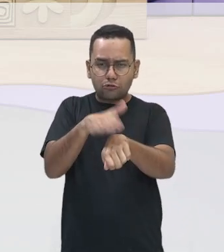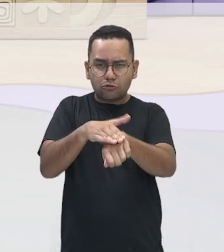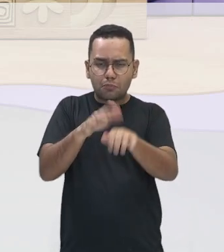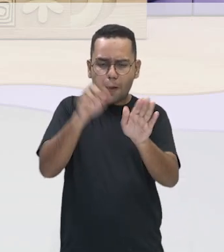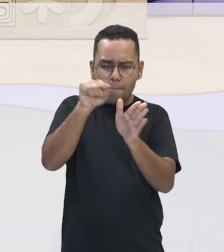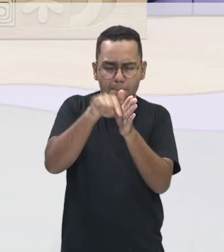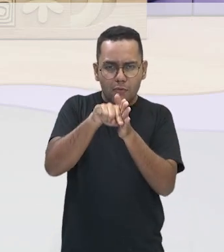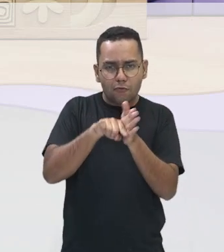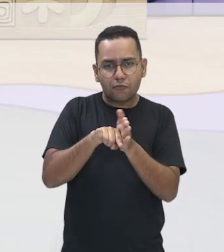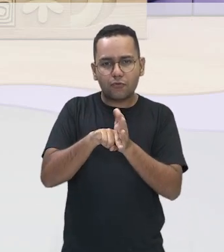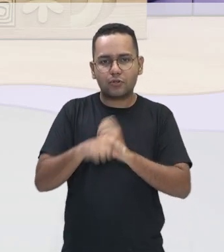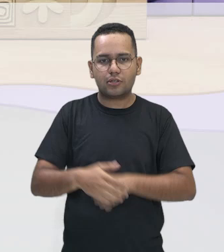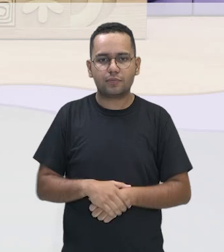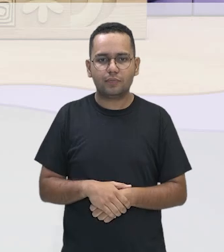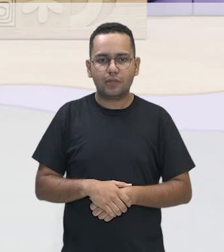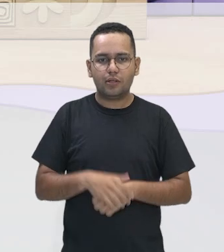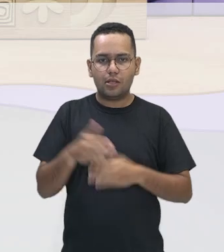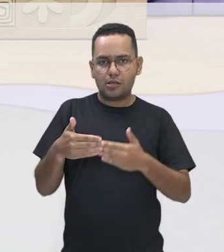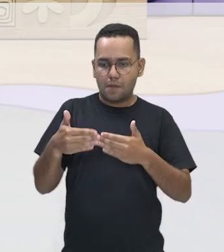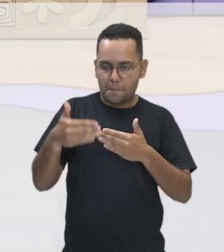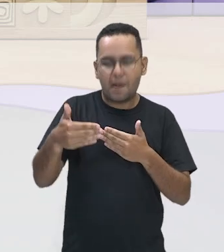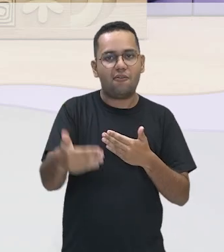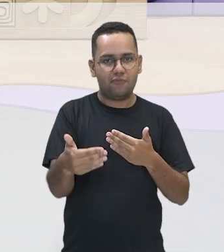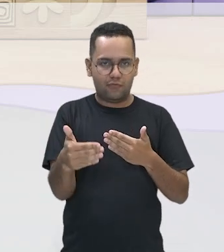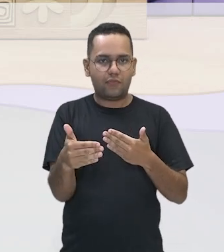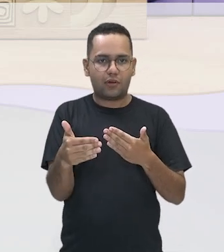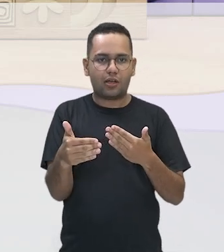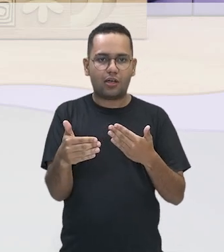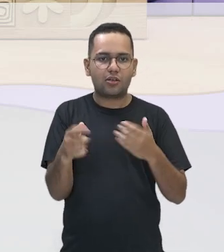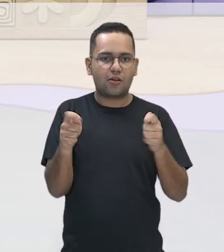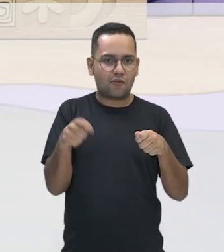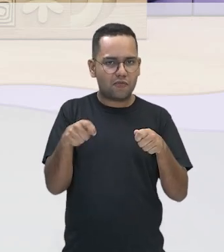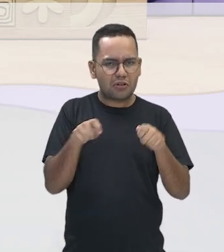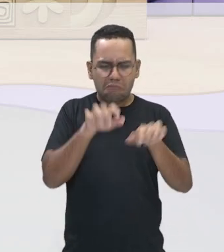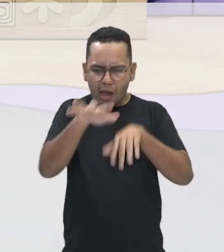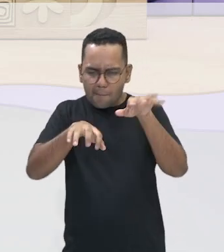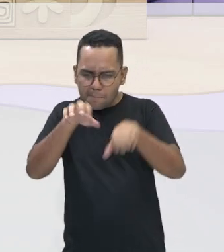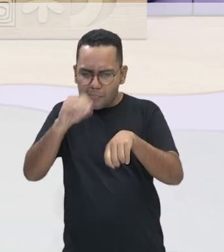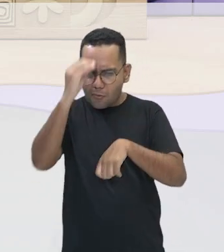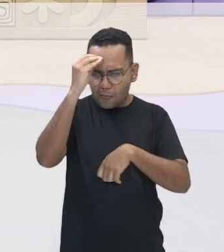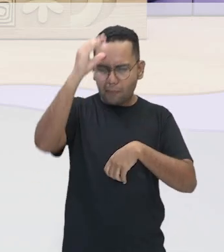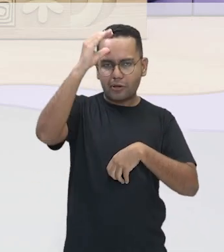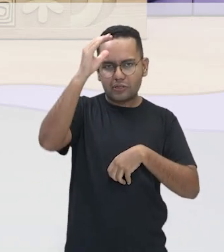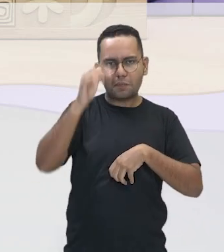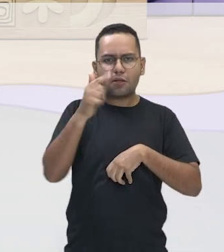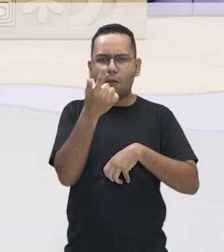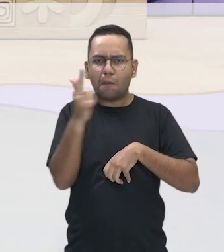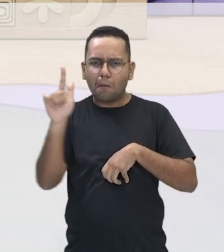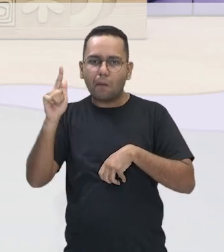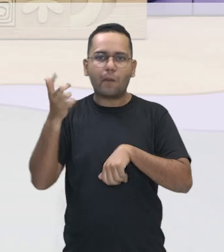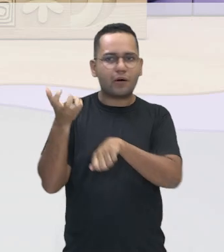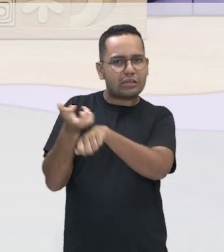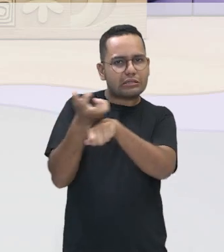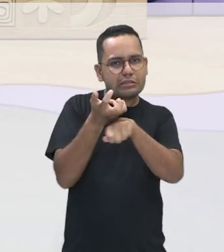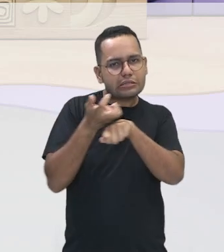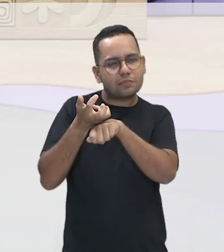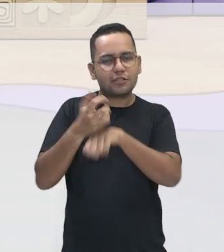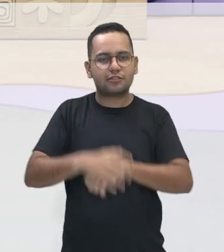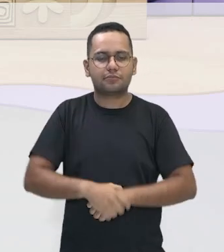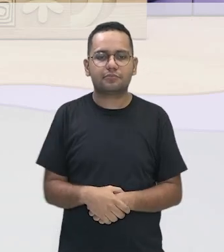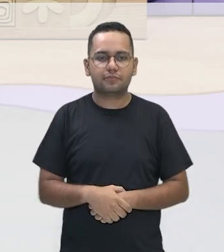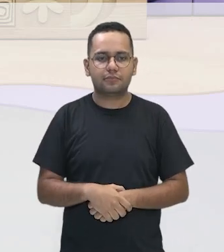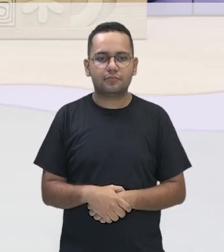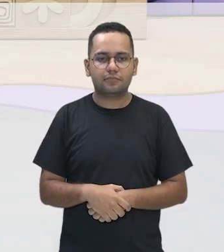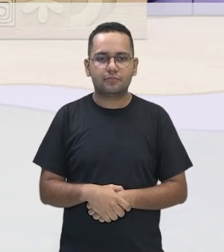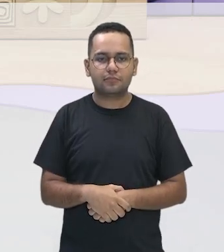a mais nas próximas unidades, nas próximas temáticas que nós temos para te presentear